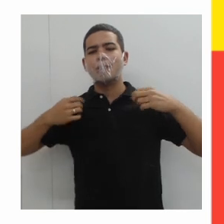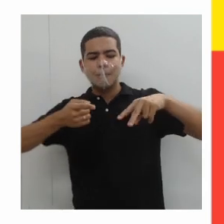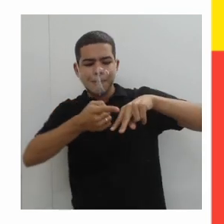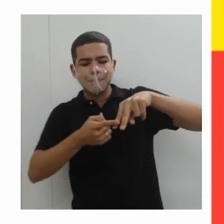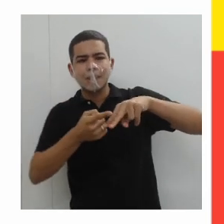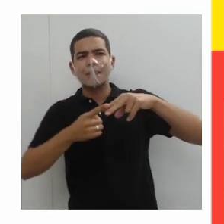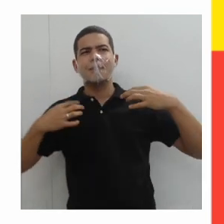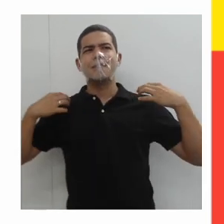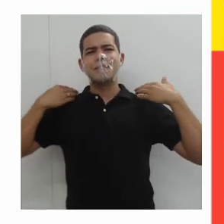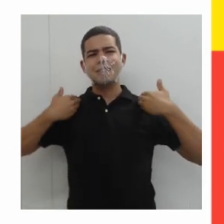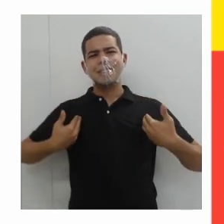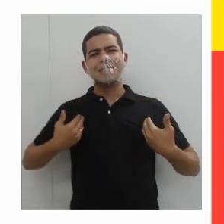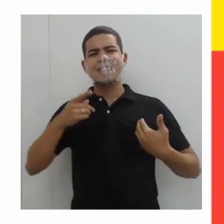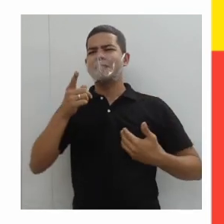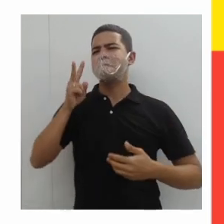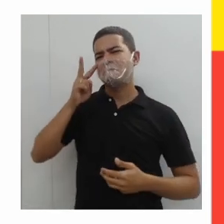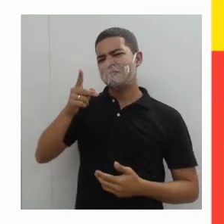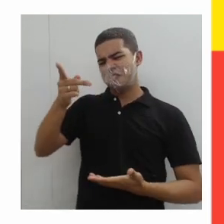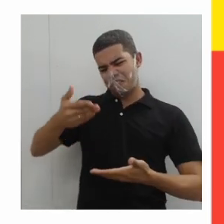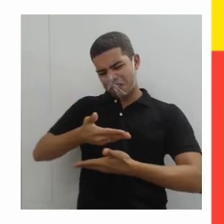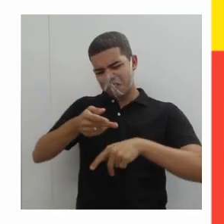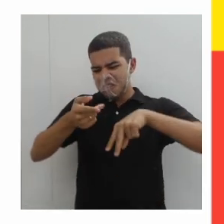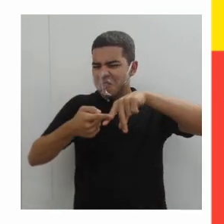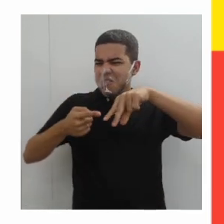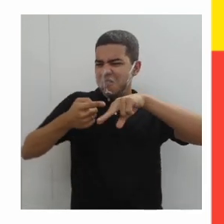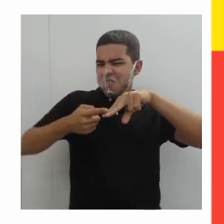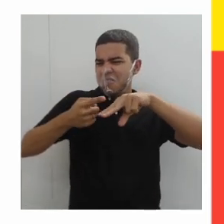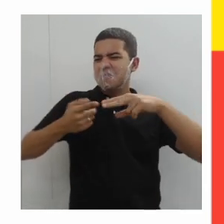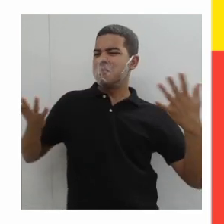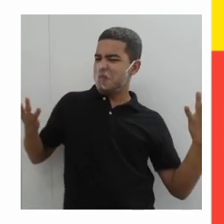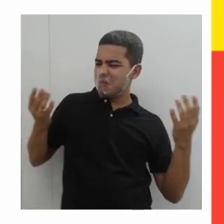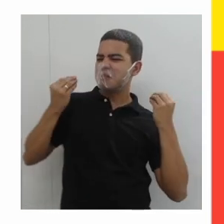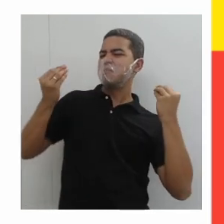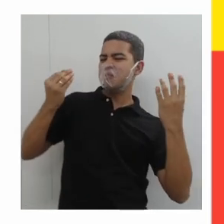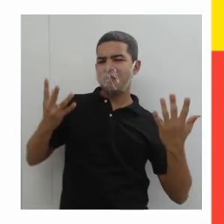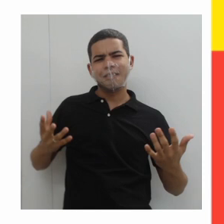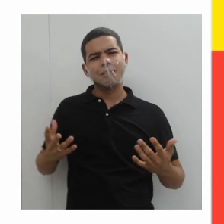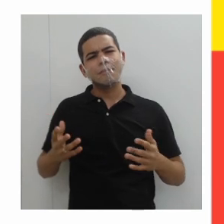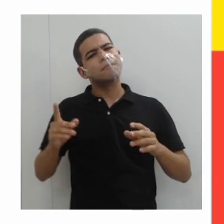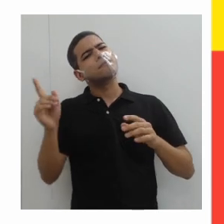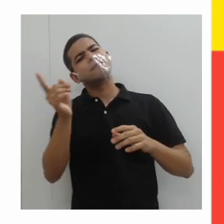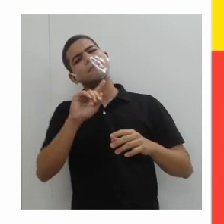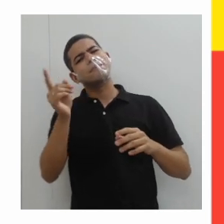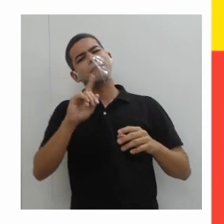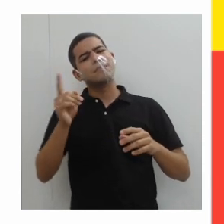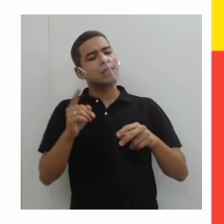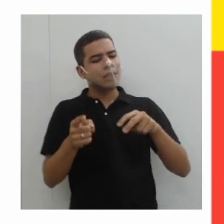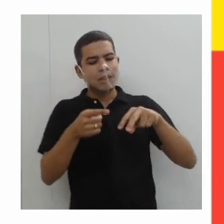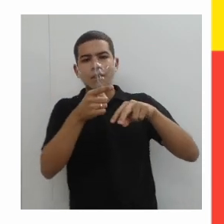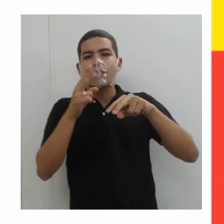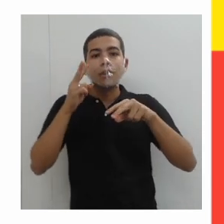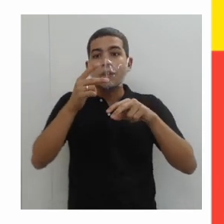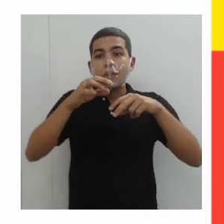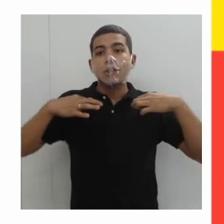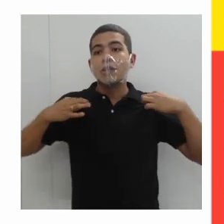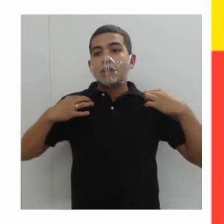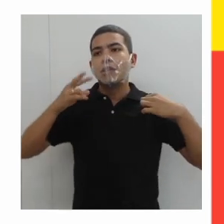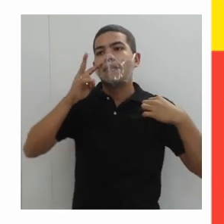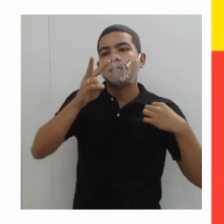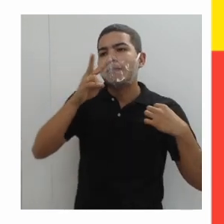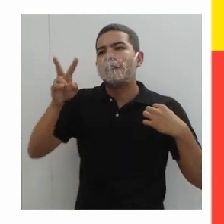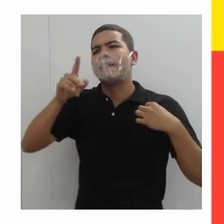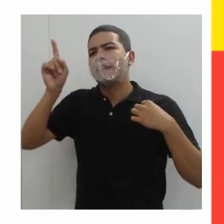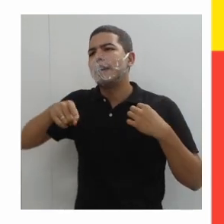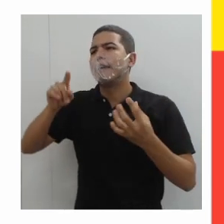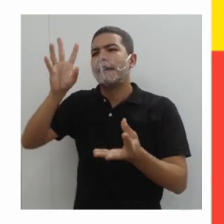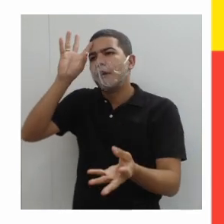Ah, mas esse cara tá usando essa bermuda, olha só. Ele tá... Não, gente, roupa não define caráter. Roupa não define